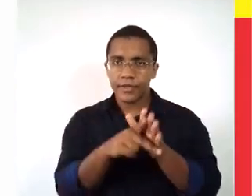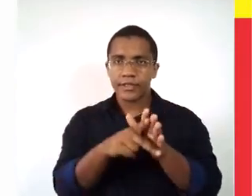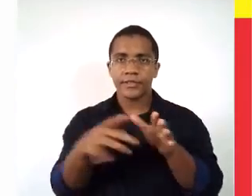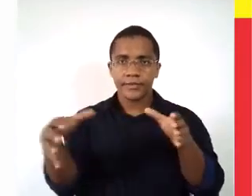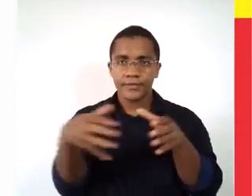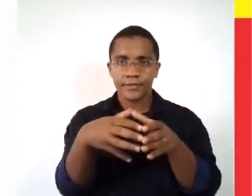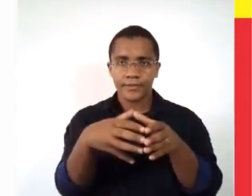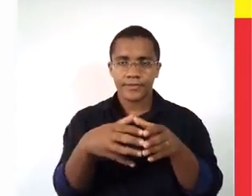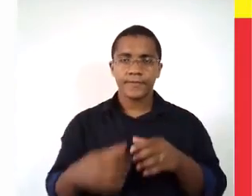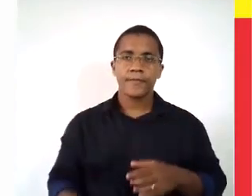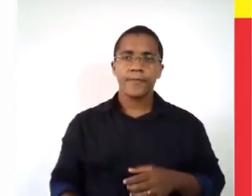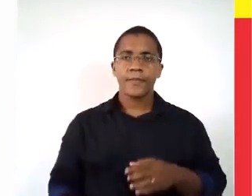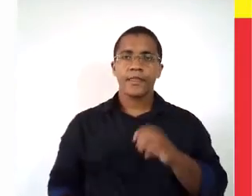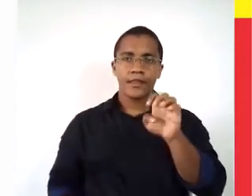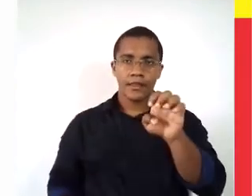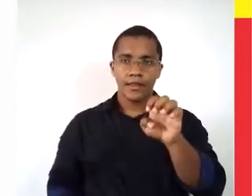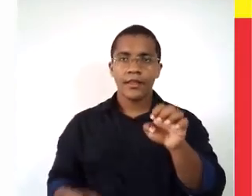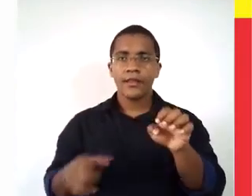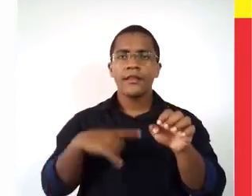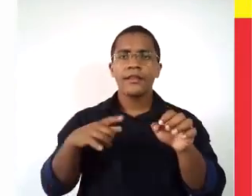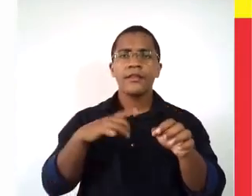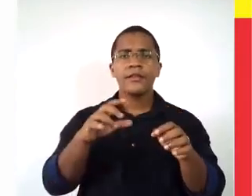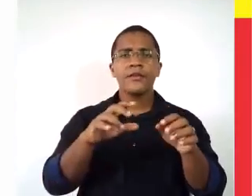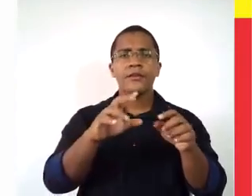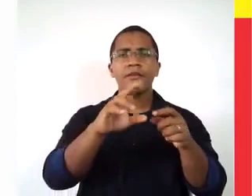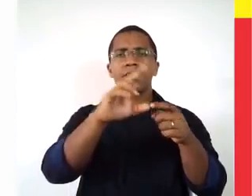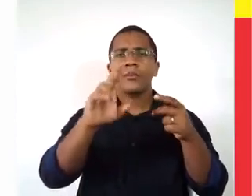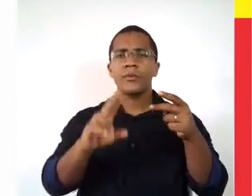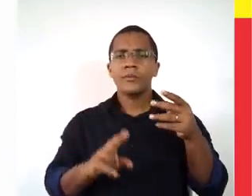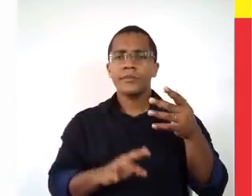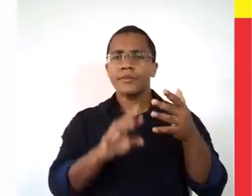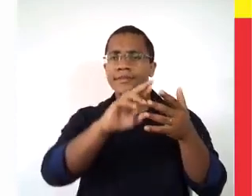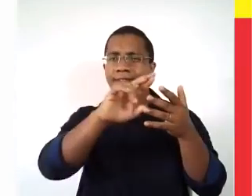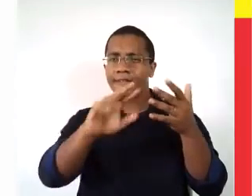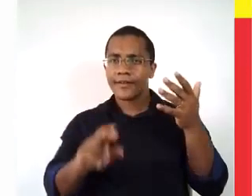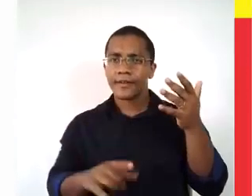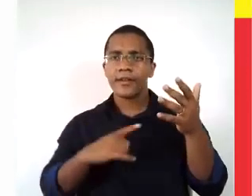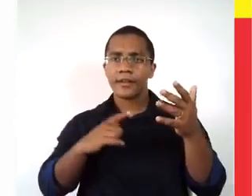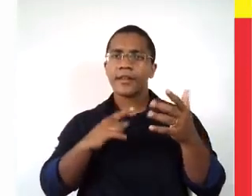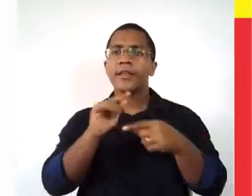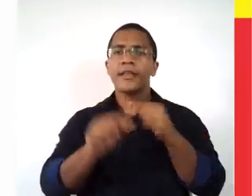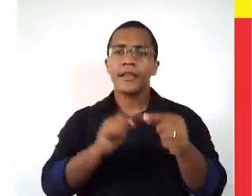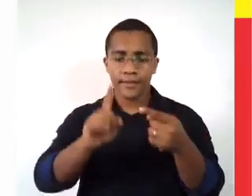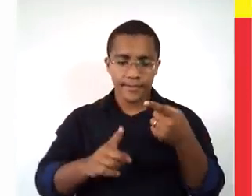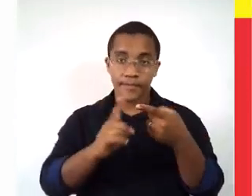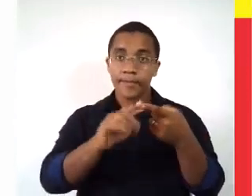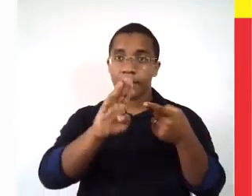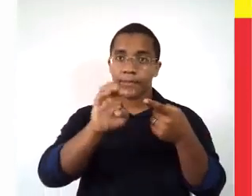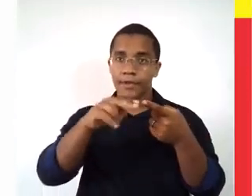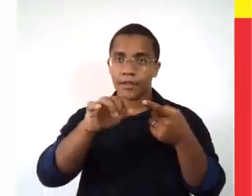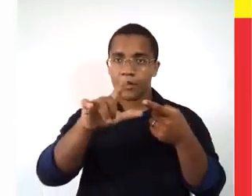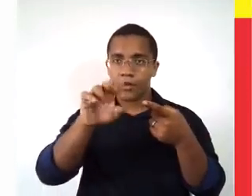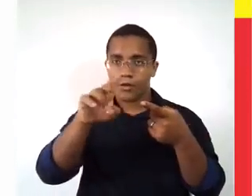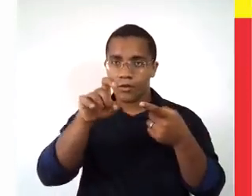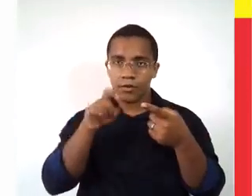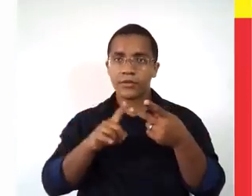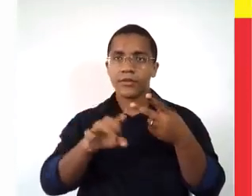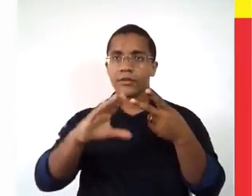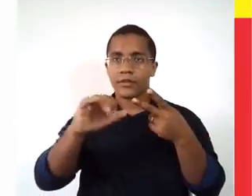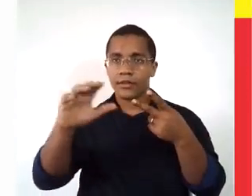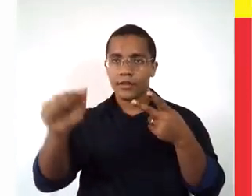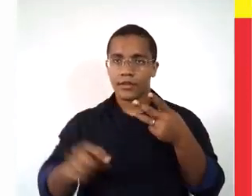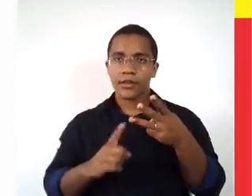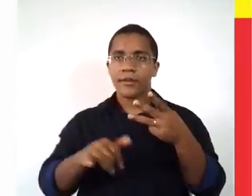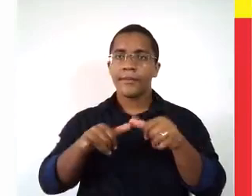Os diferentes nomes da União Europeia em ordem cronológica foram Benelux,